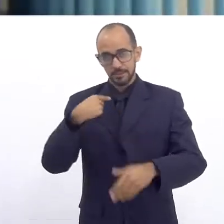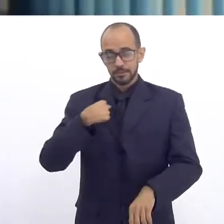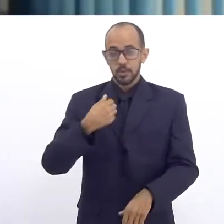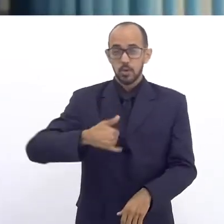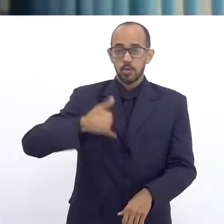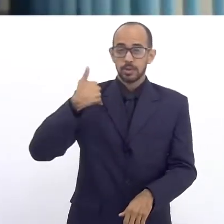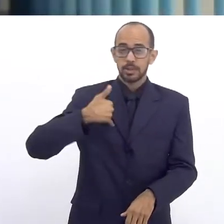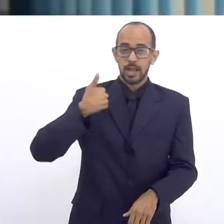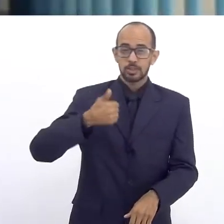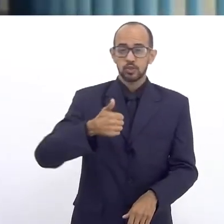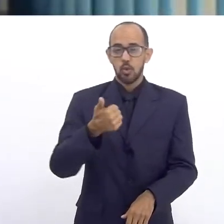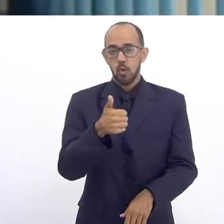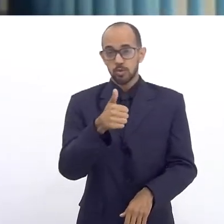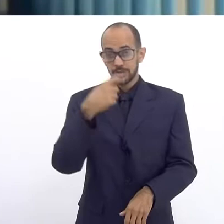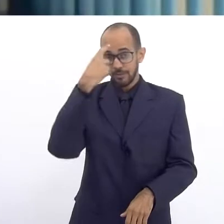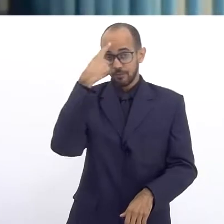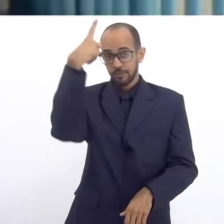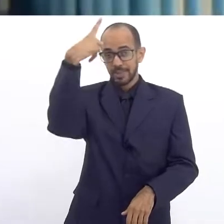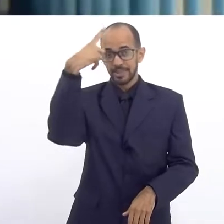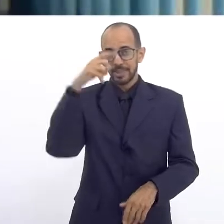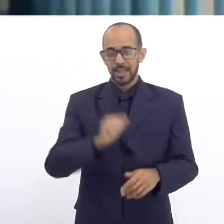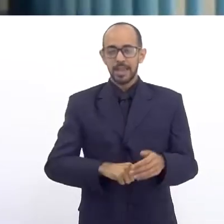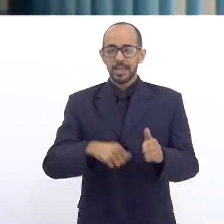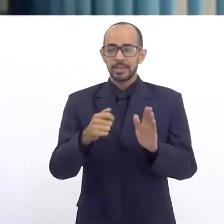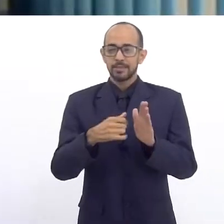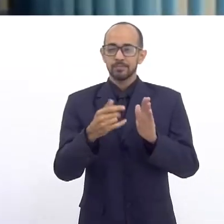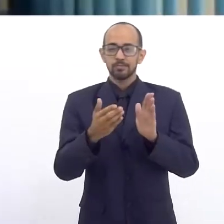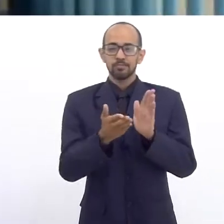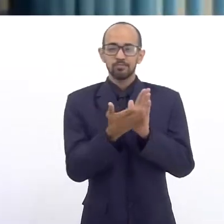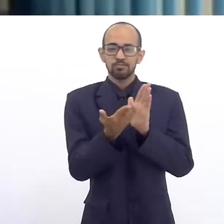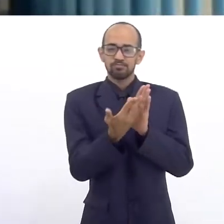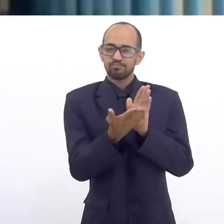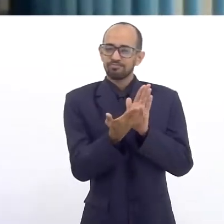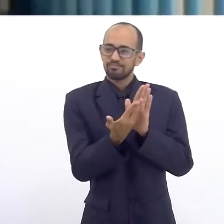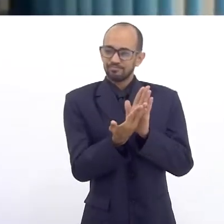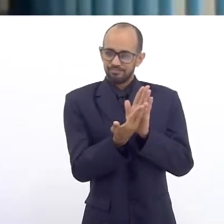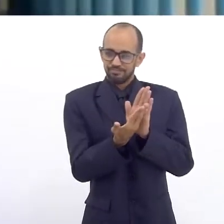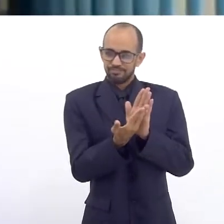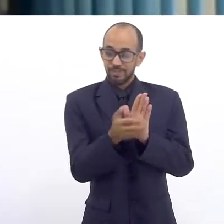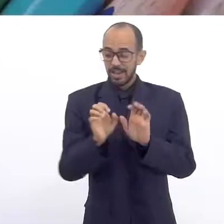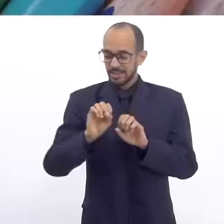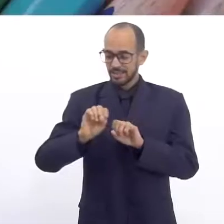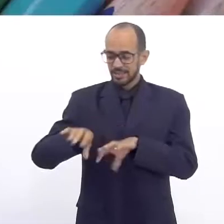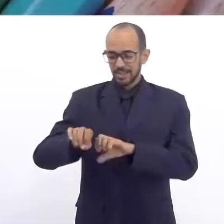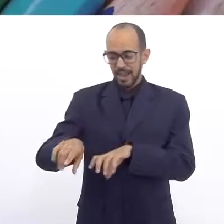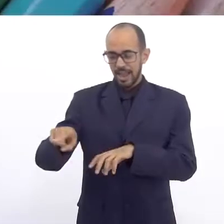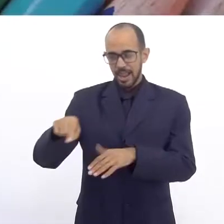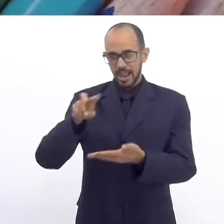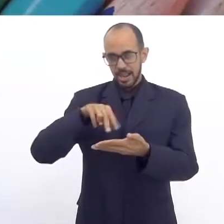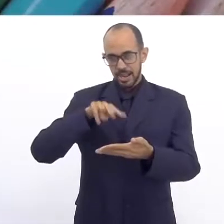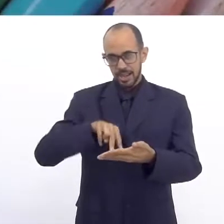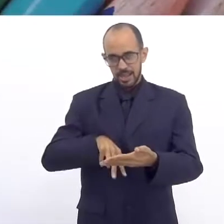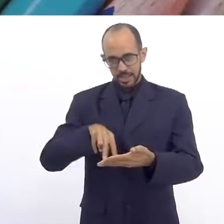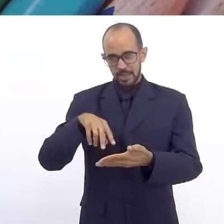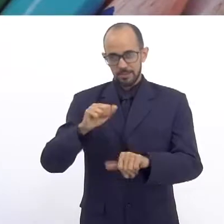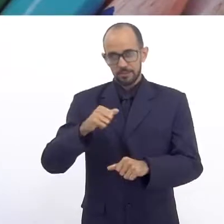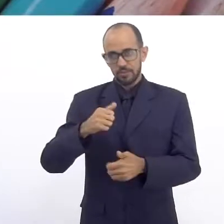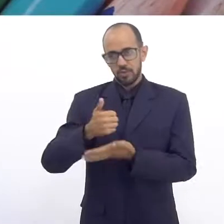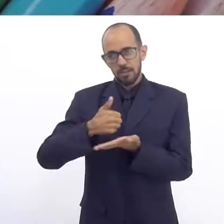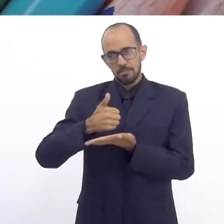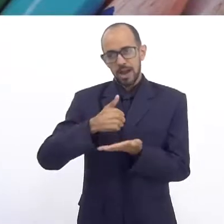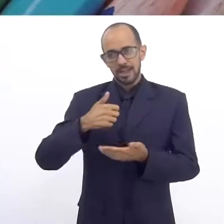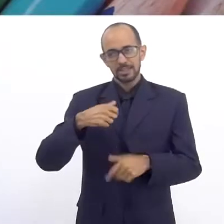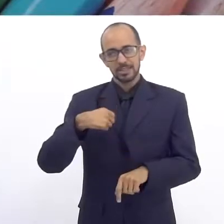aí eu, com 11 anos, inventei uma cartilha para poder alfabetizá-la,